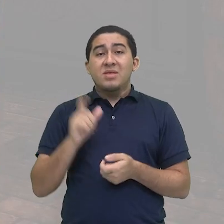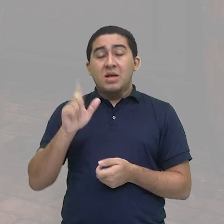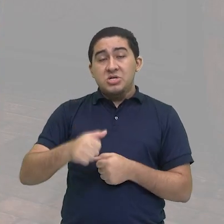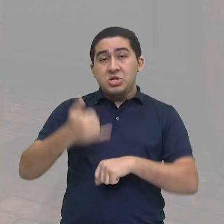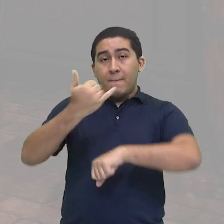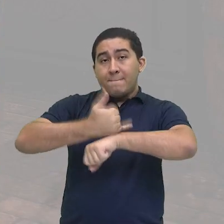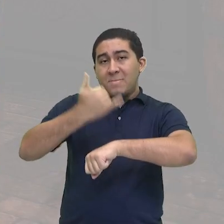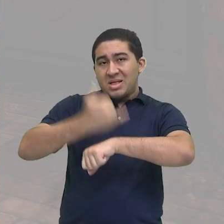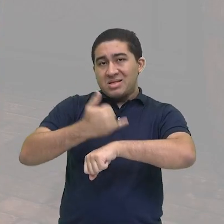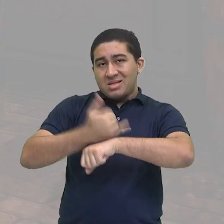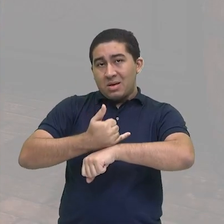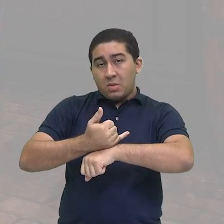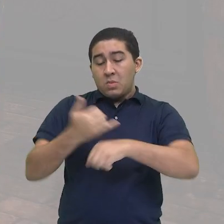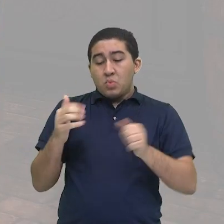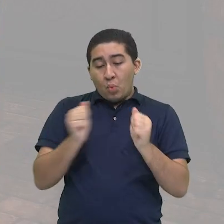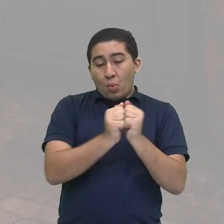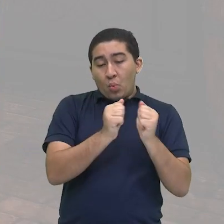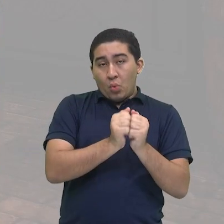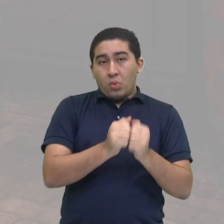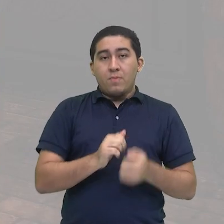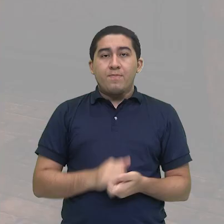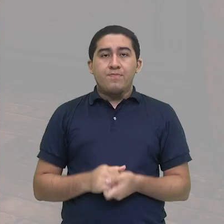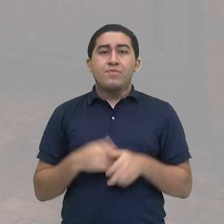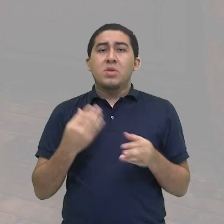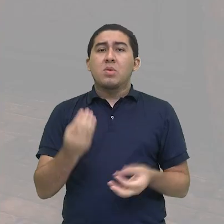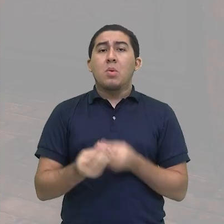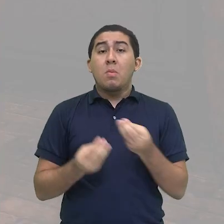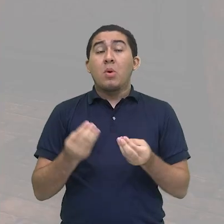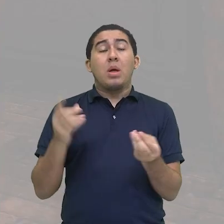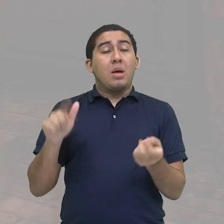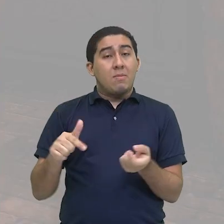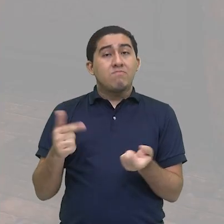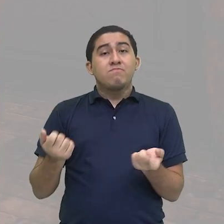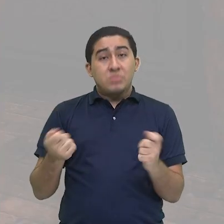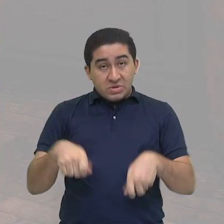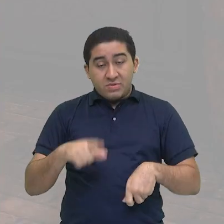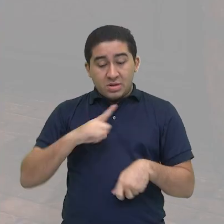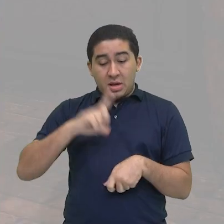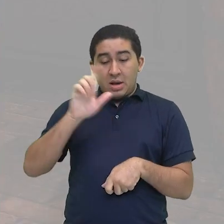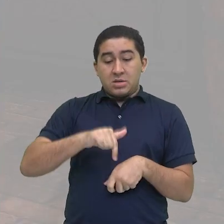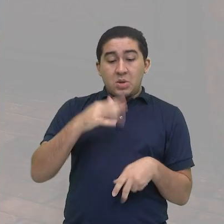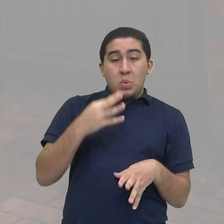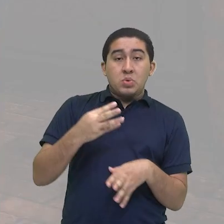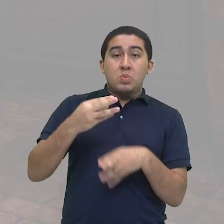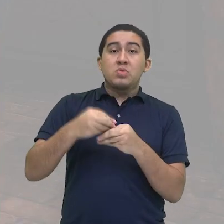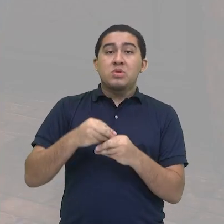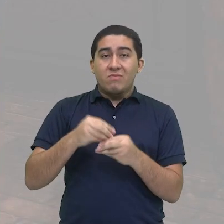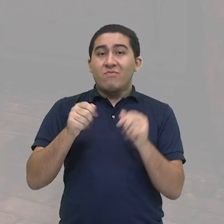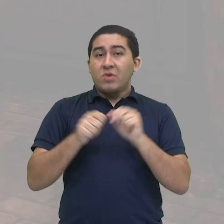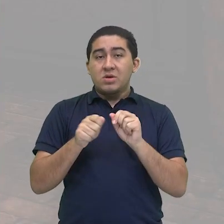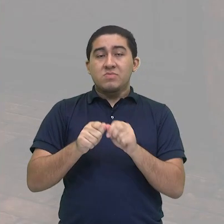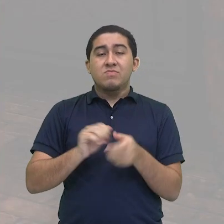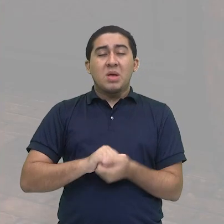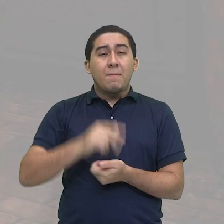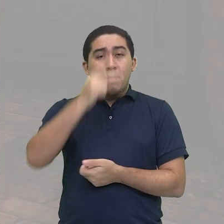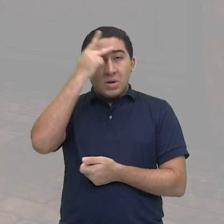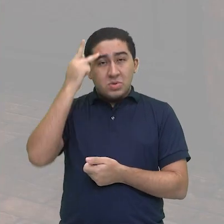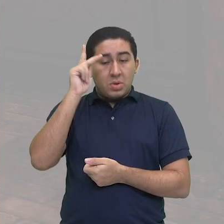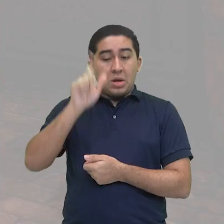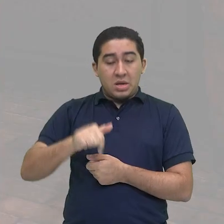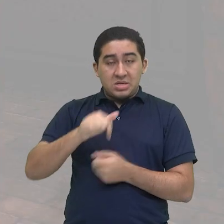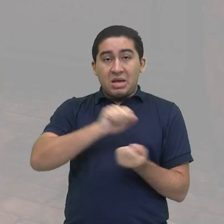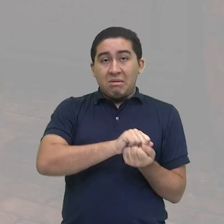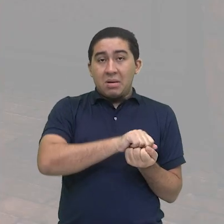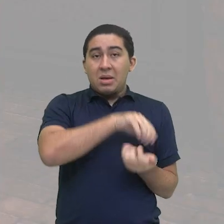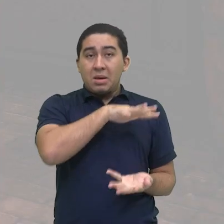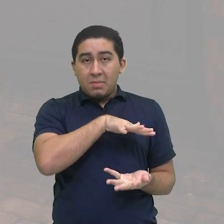metálicas. Quantas contribuições, né, essas pessoas que eram mal faladas, que eram químicos, né,